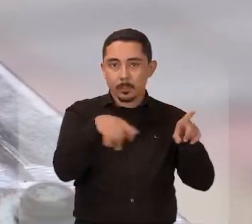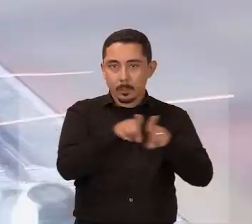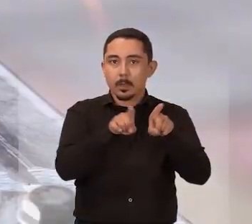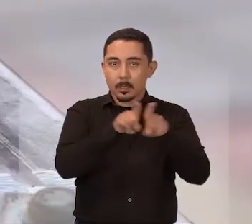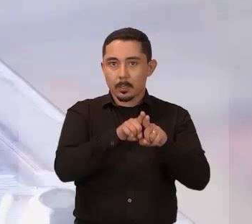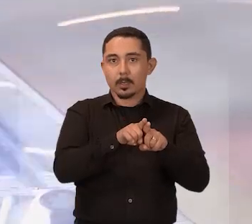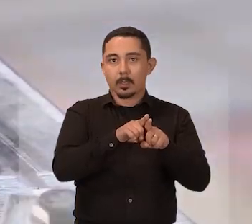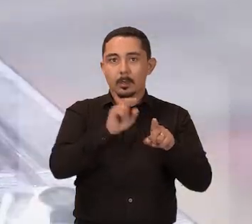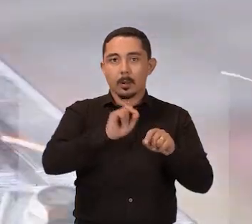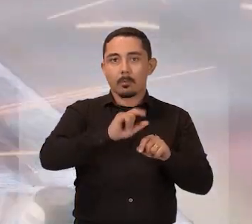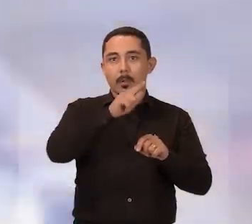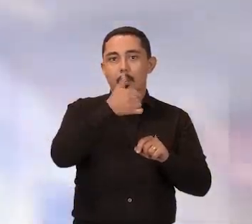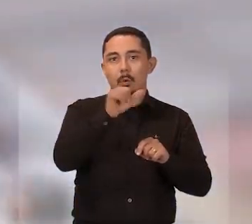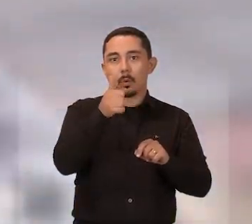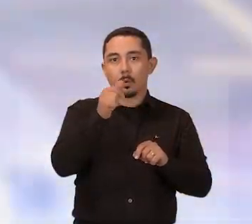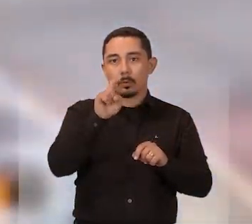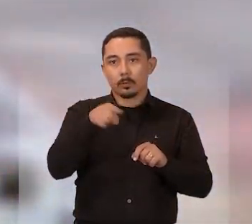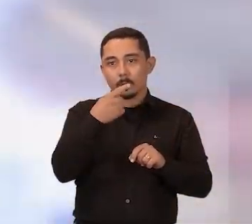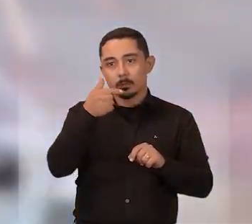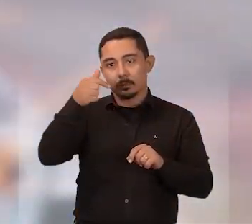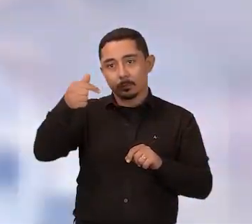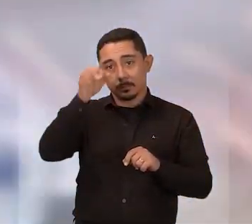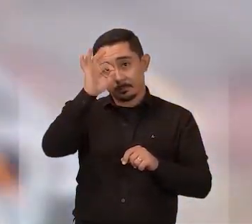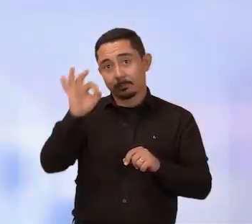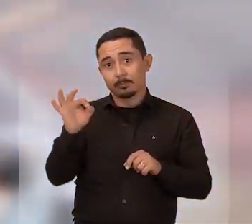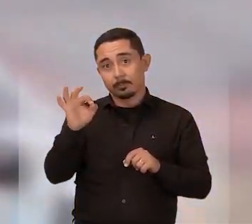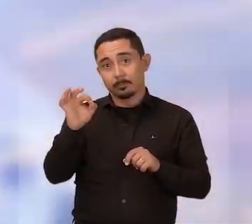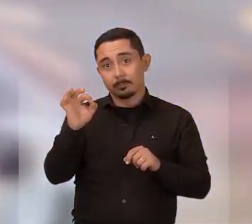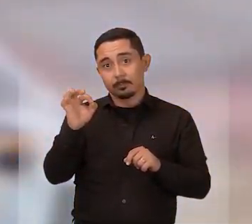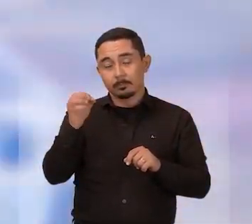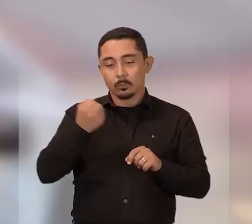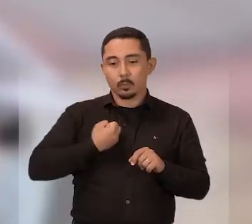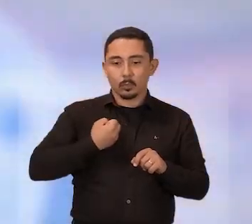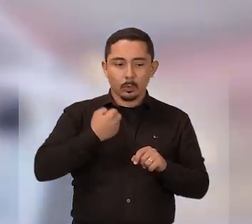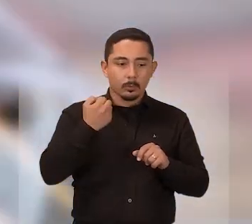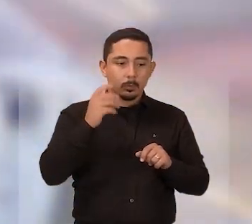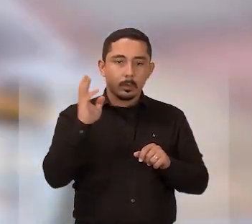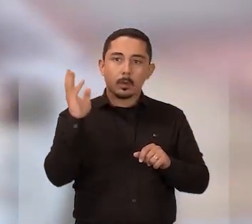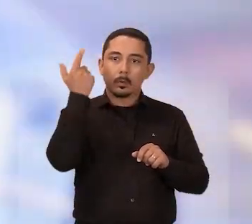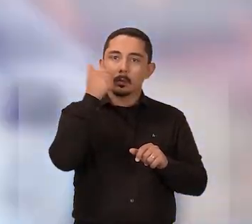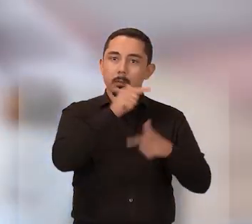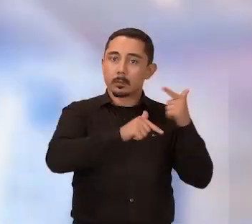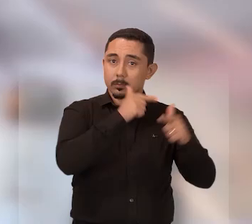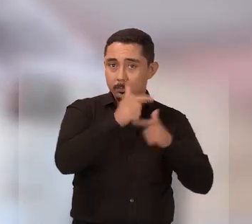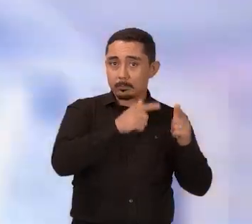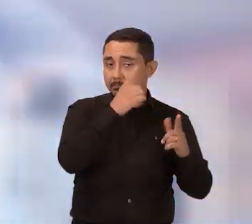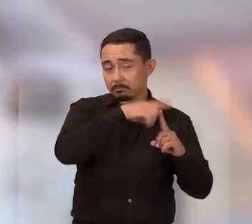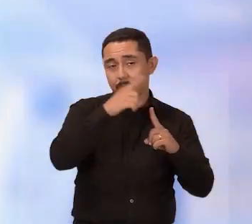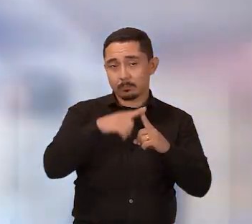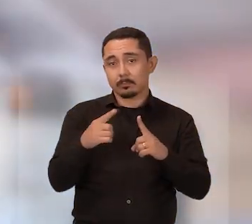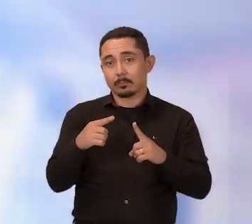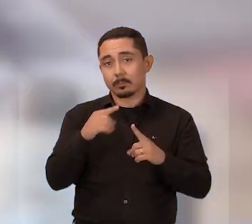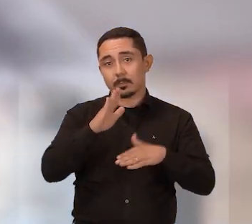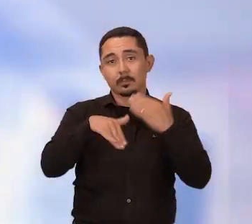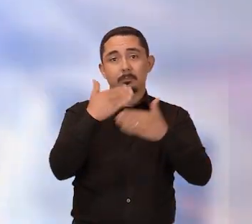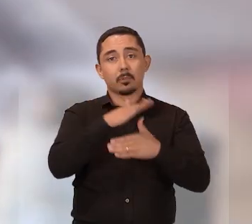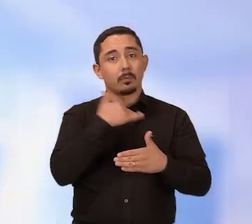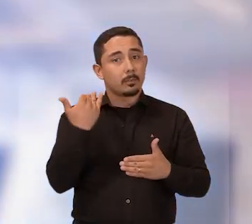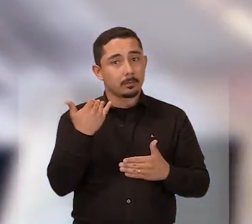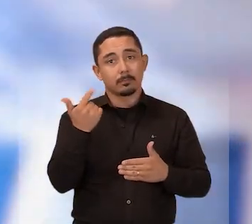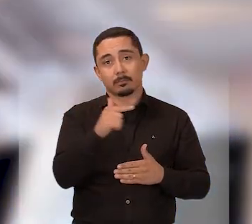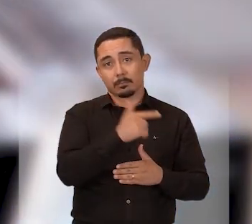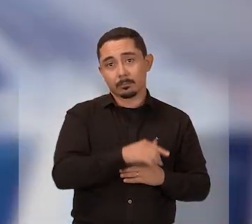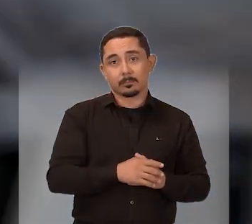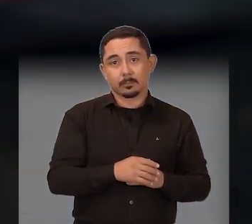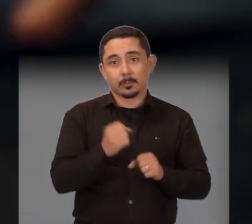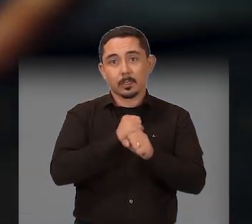Os dados mostram ainda um aumento de 11,7% no número de acidentes trabalhistas típicos, que não